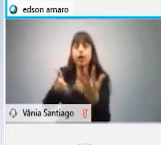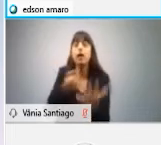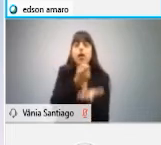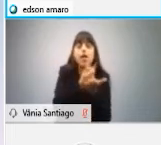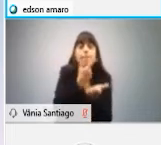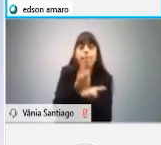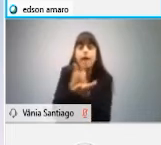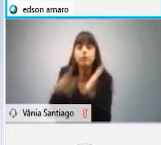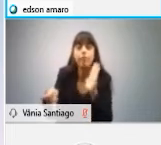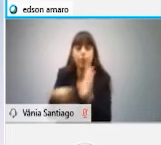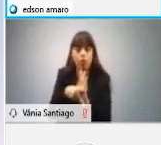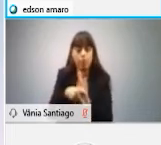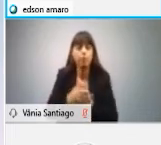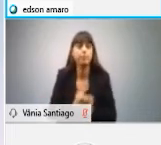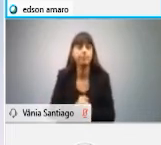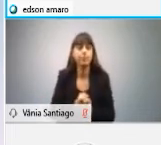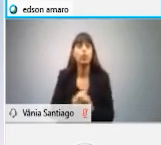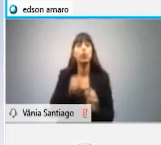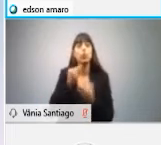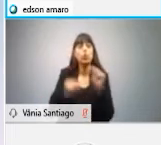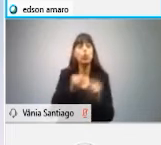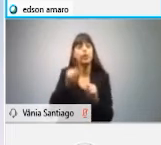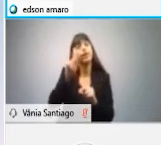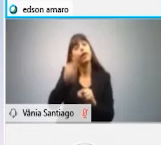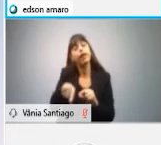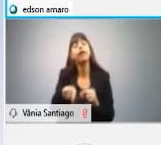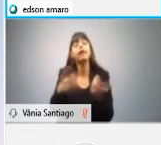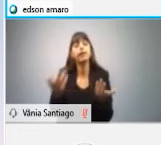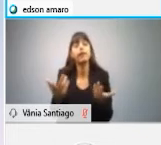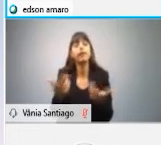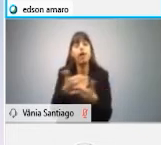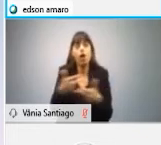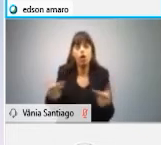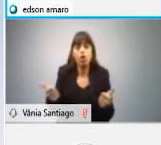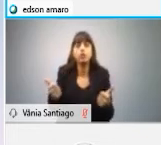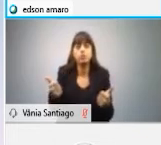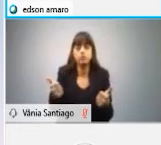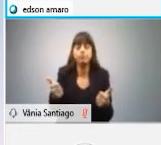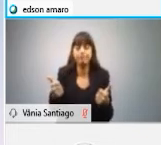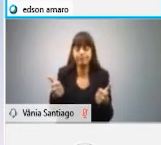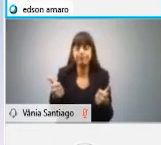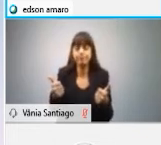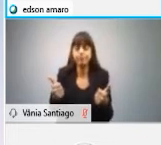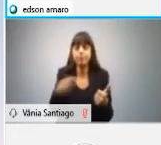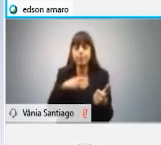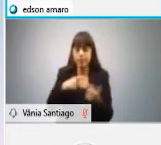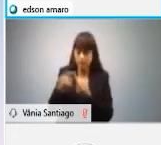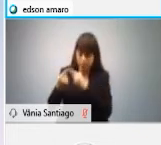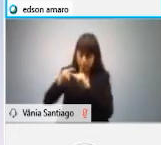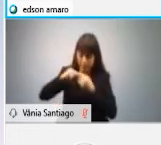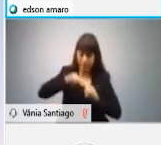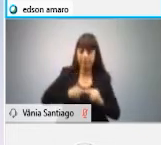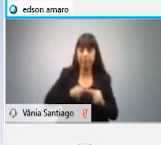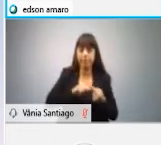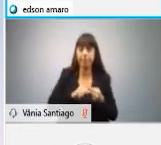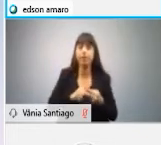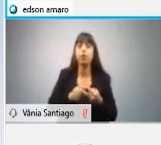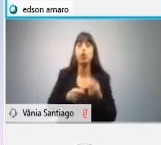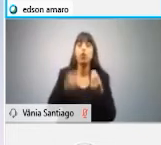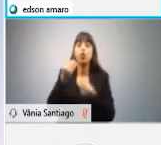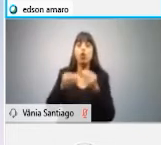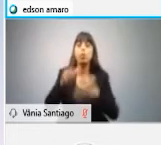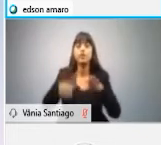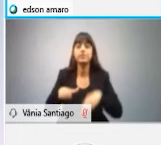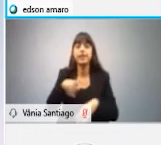é o que esse conjunto de metabólitos, né, produz de fenômenos. Por exemplo, o que faz o indivíduo a ter dificuldade de caminhar quando ele é